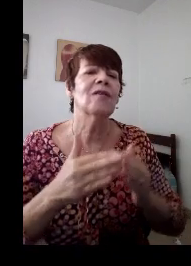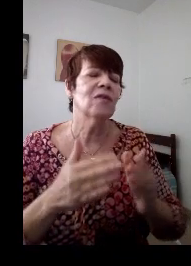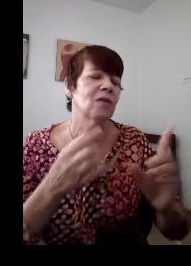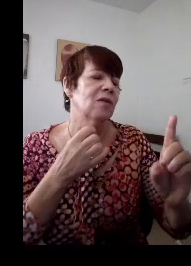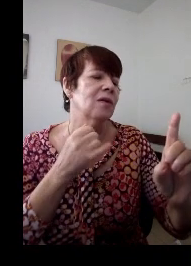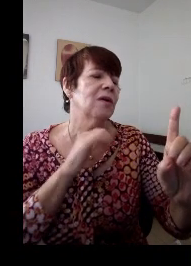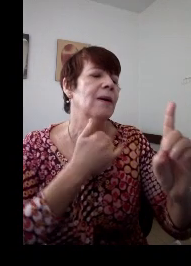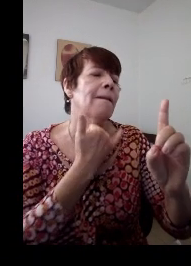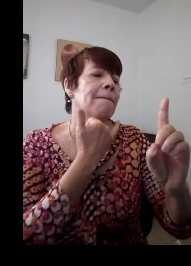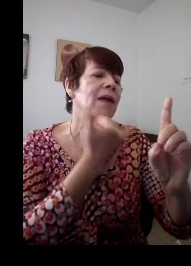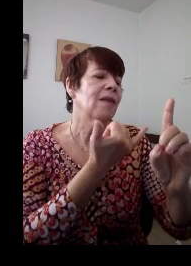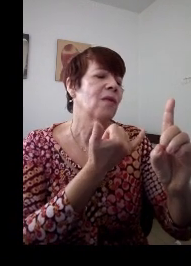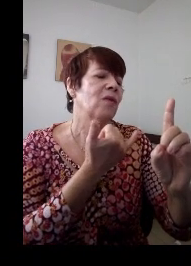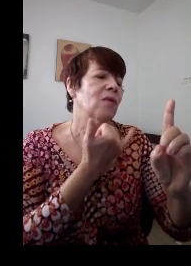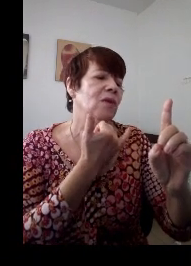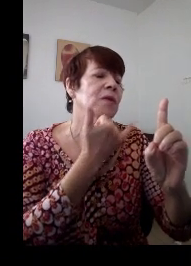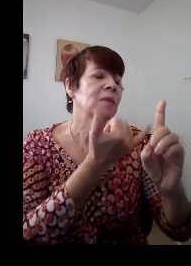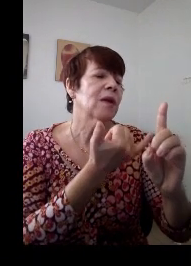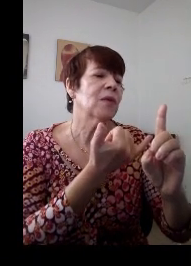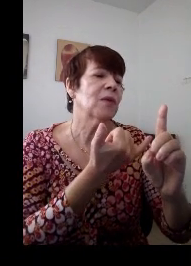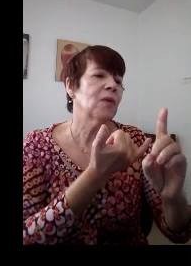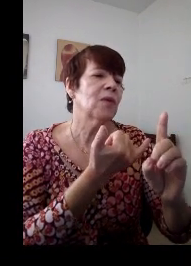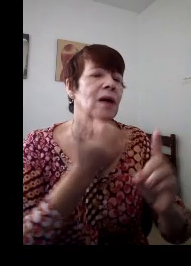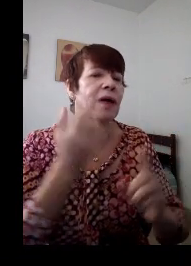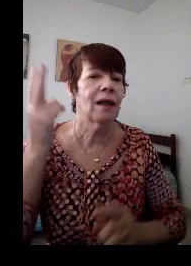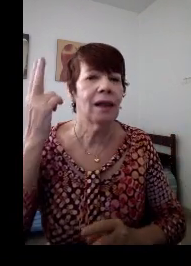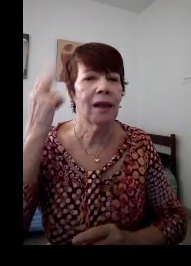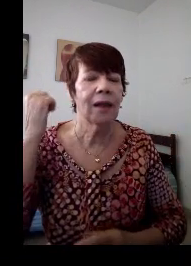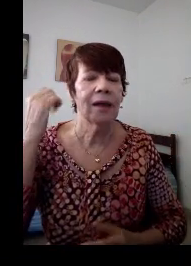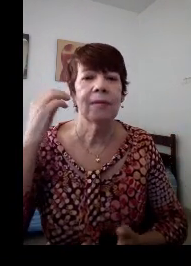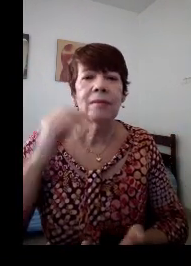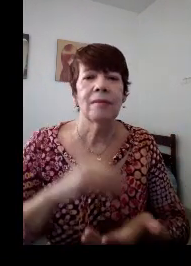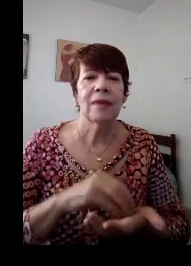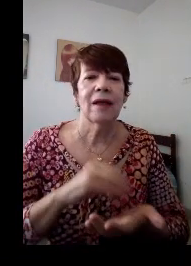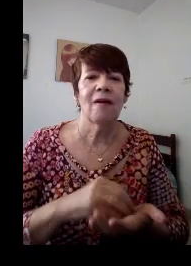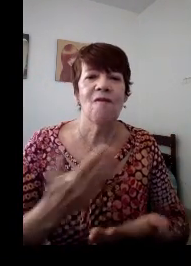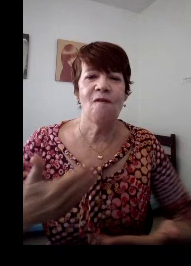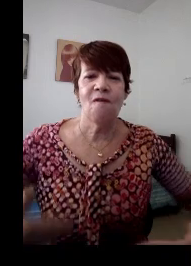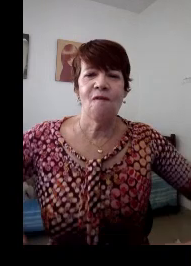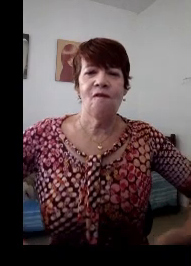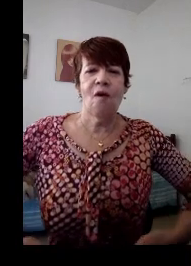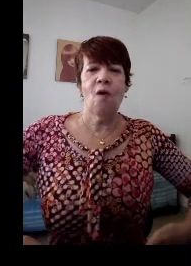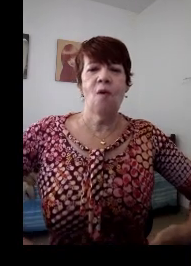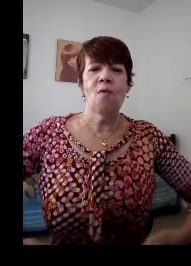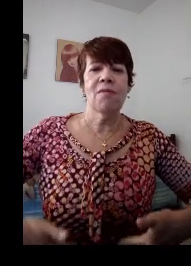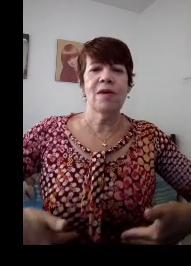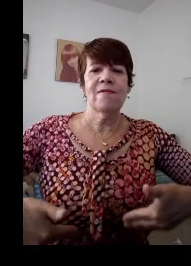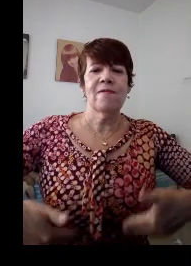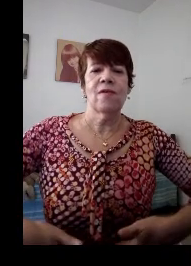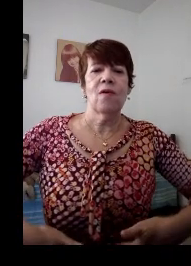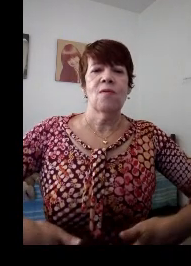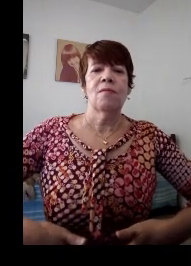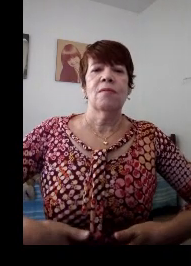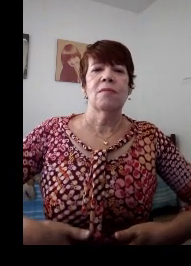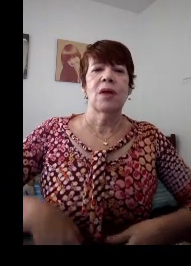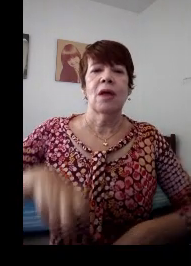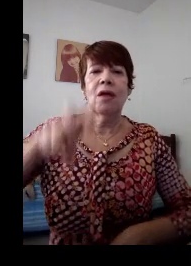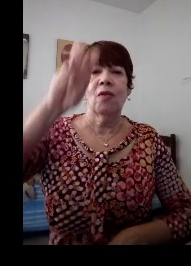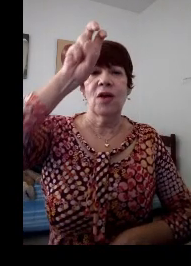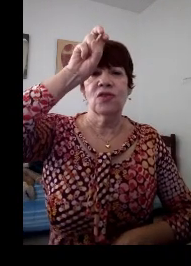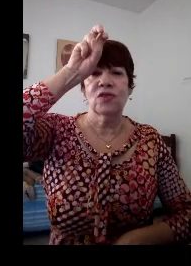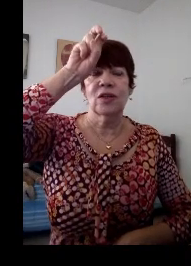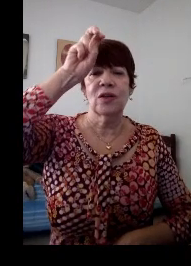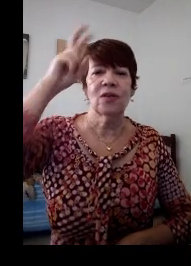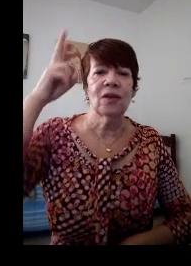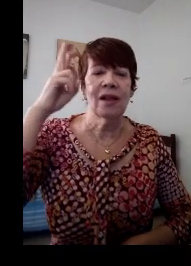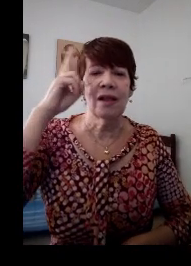alimentos no Egito, e quando José ele aceita o perdão dos seus irmãos, porque lembra que